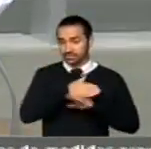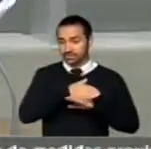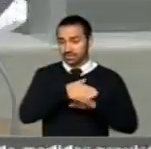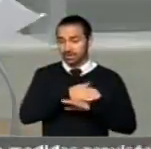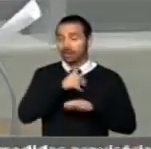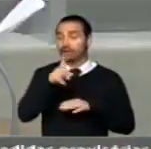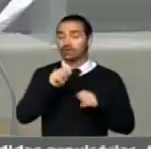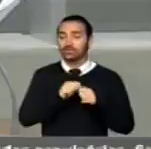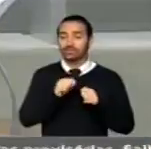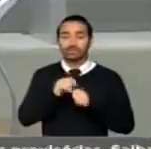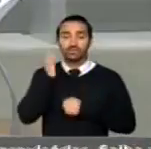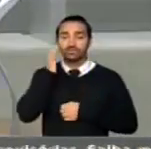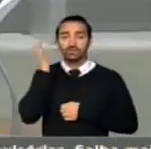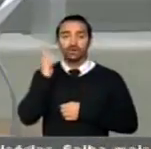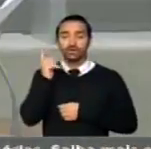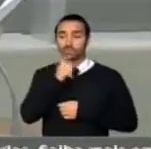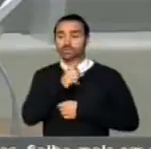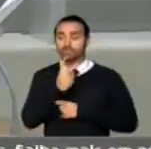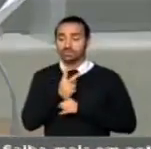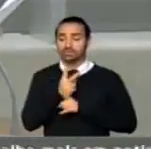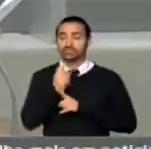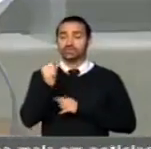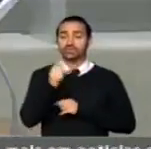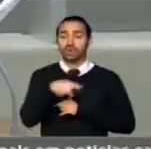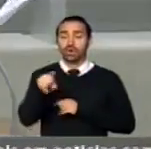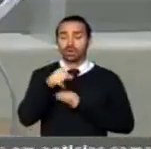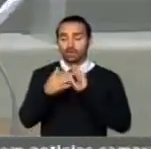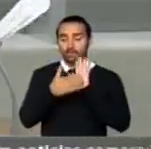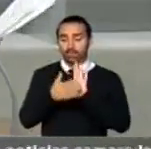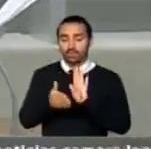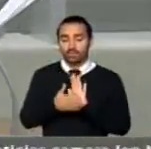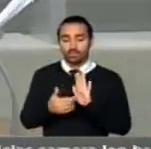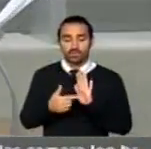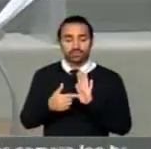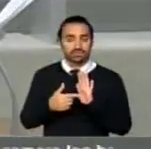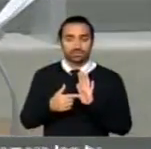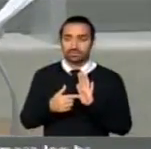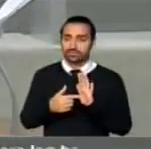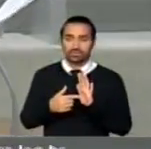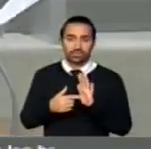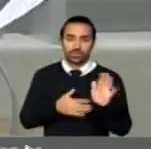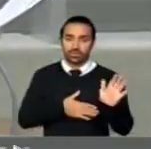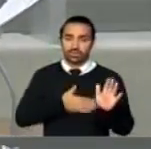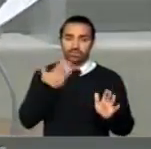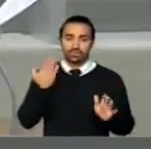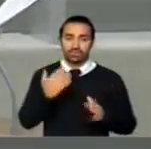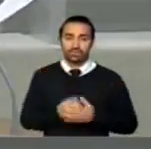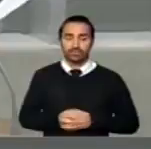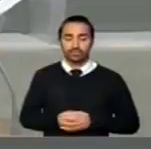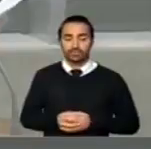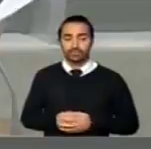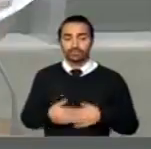forma fácil a vitória desta proposta entreguista.